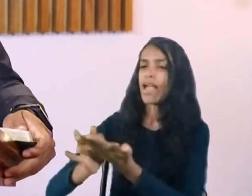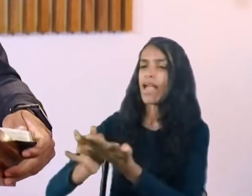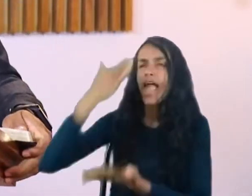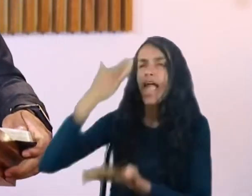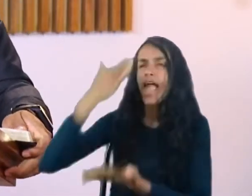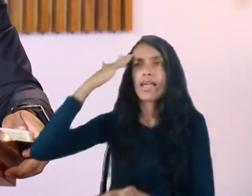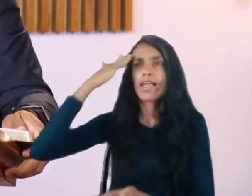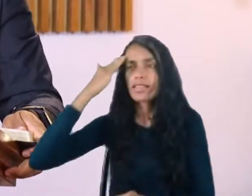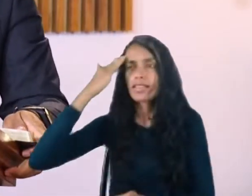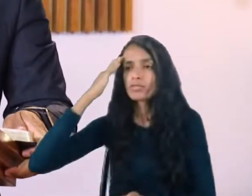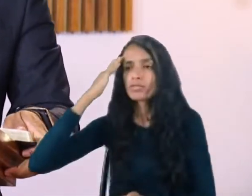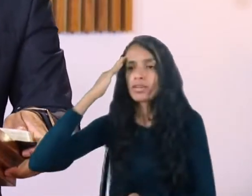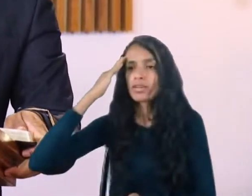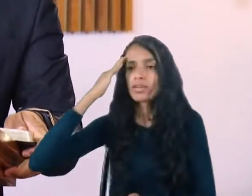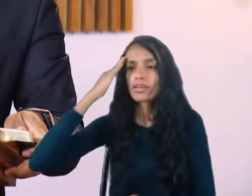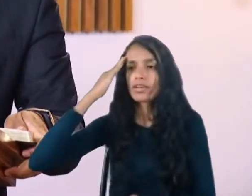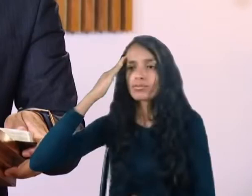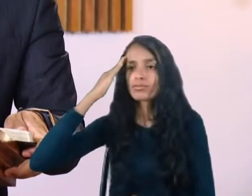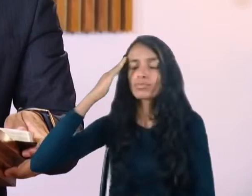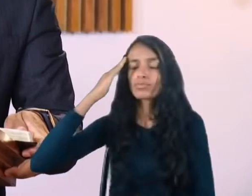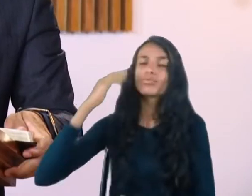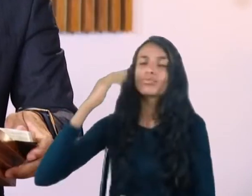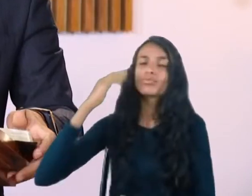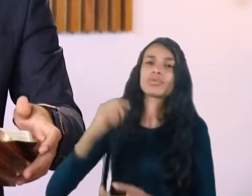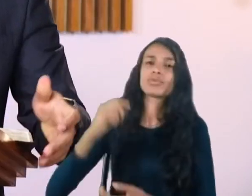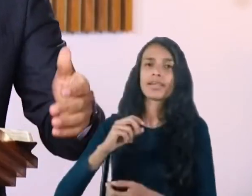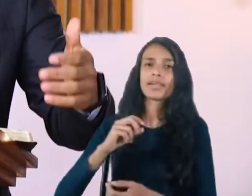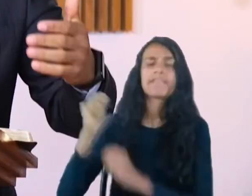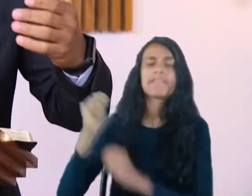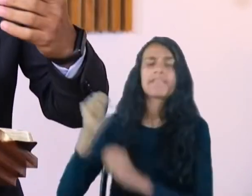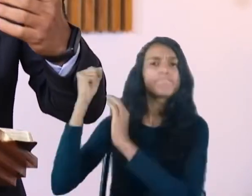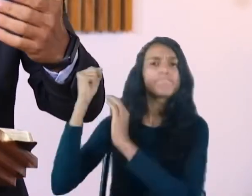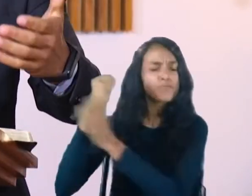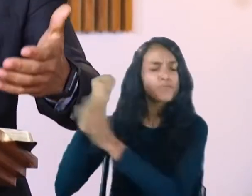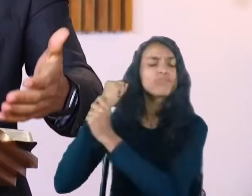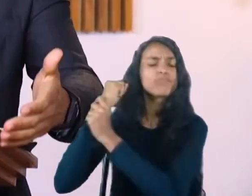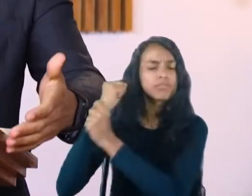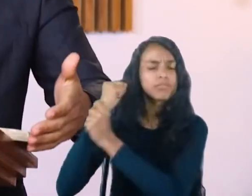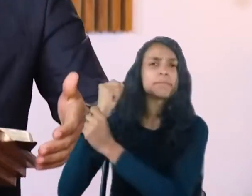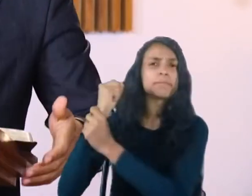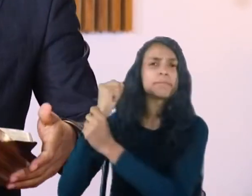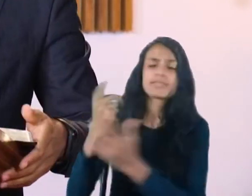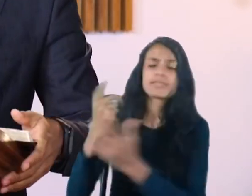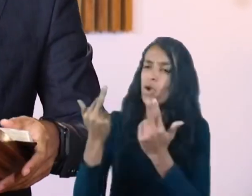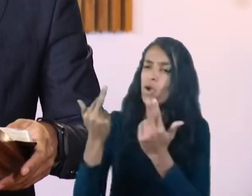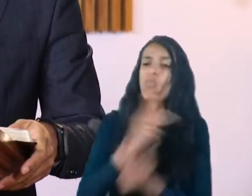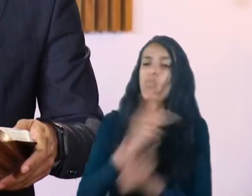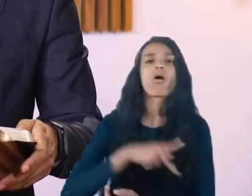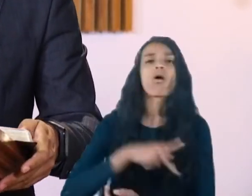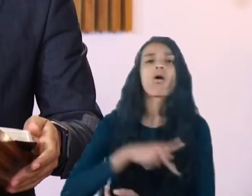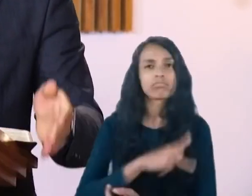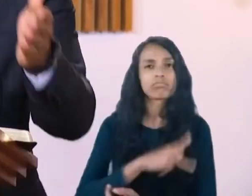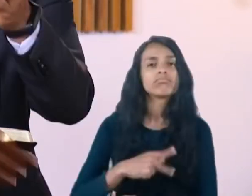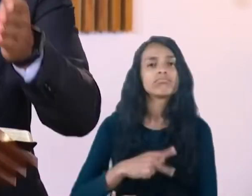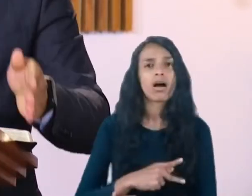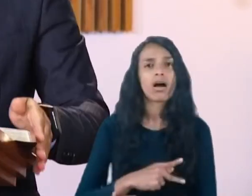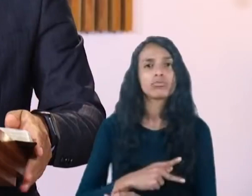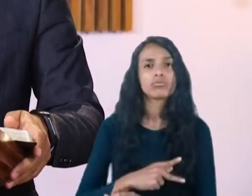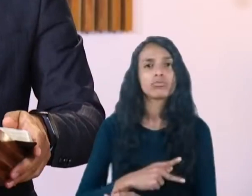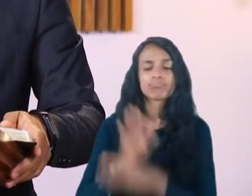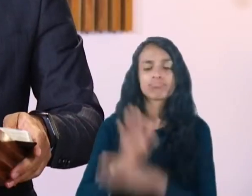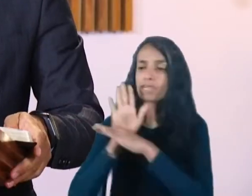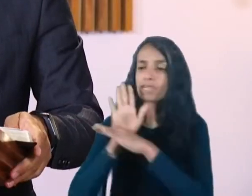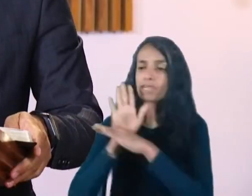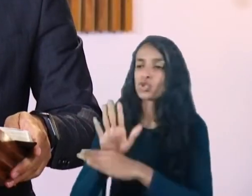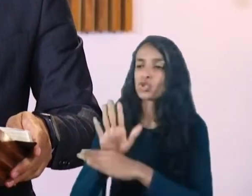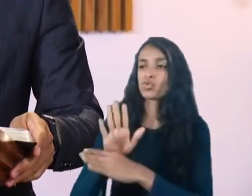que o apóstolo Paulo tinha e que o apóstolo e a igreja demonstrou para o jovem Eútico. Essa é a minha